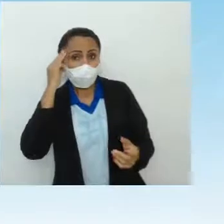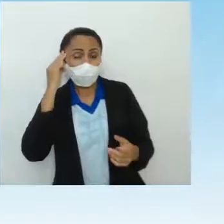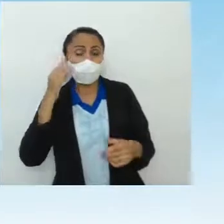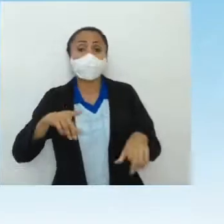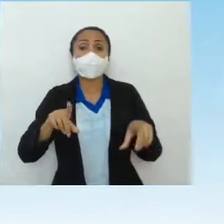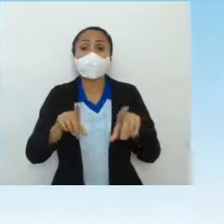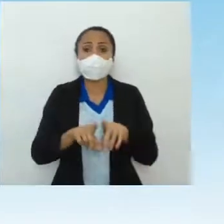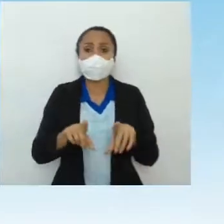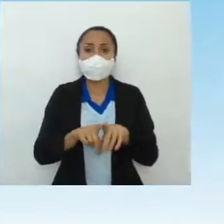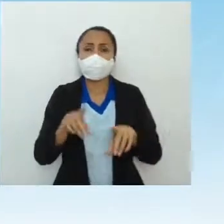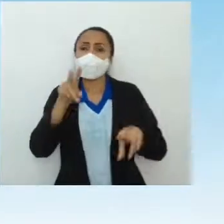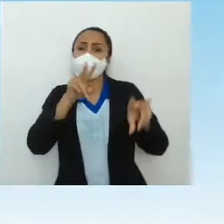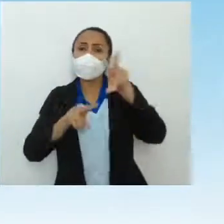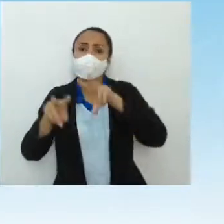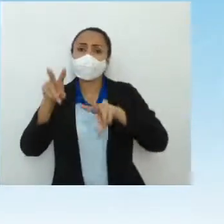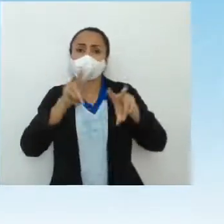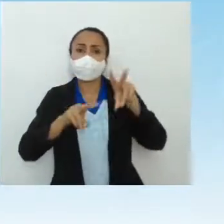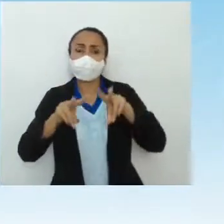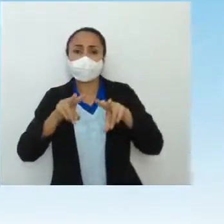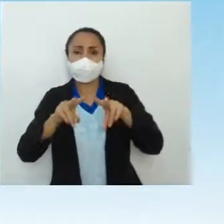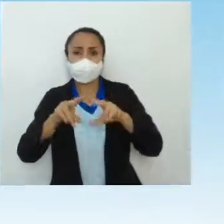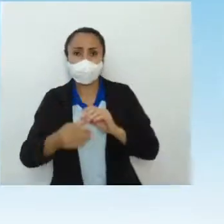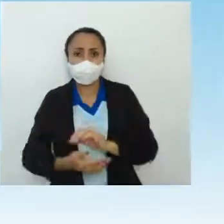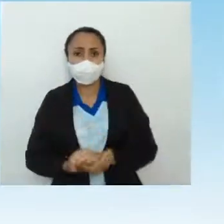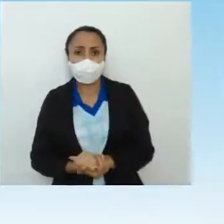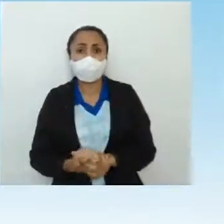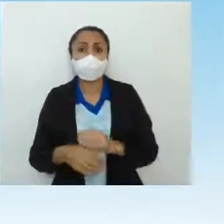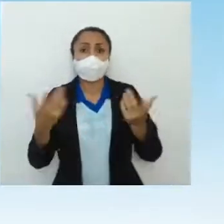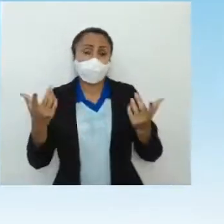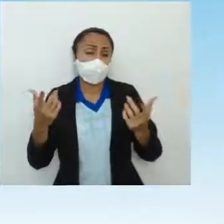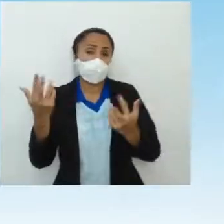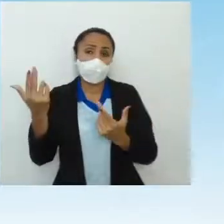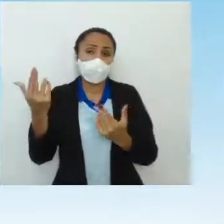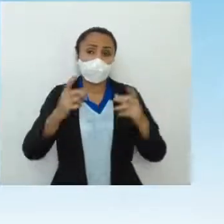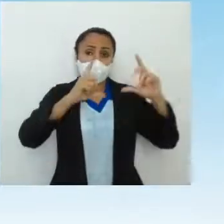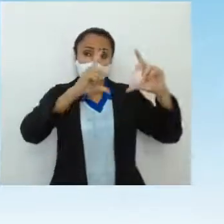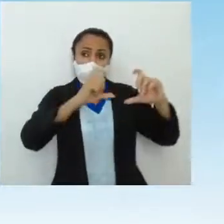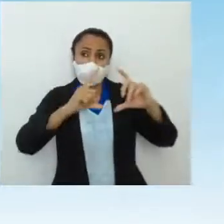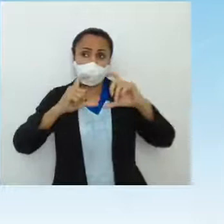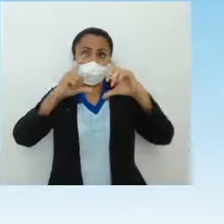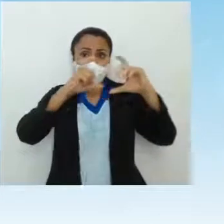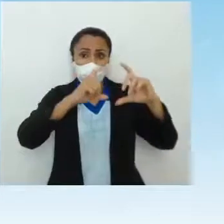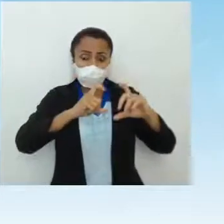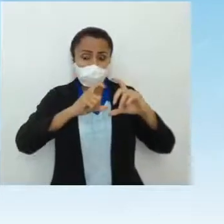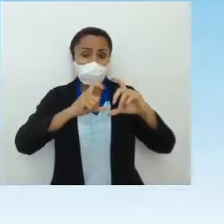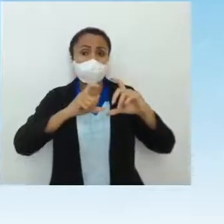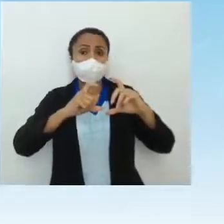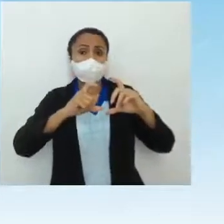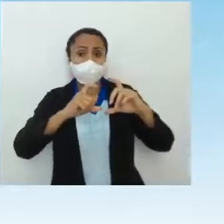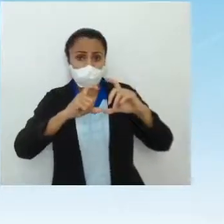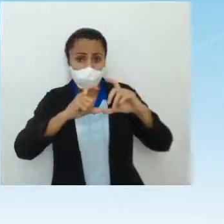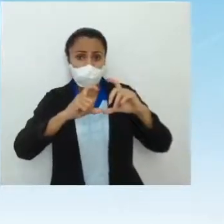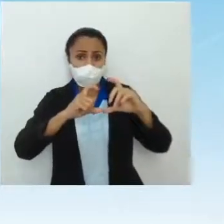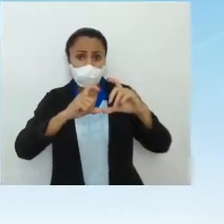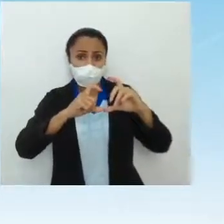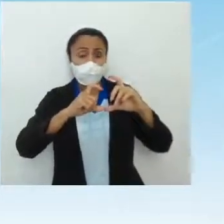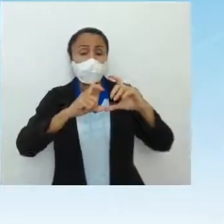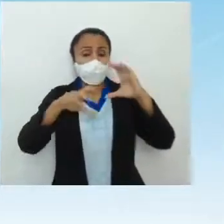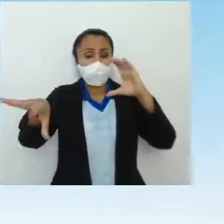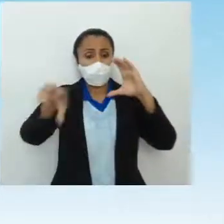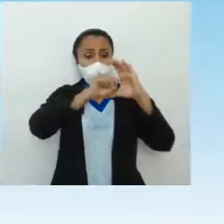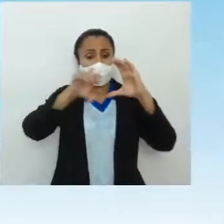também visualizados na tela da máquina fotográfica. O armazenamento é o que é equivalente